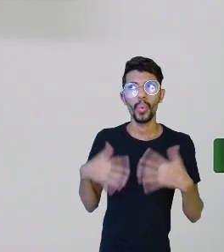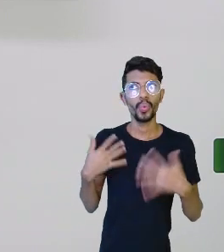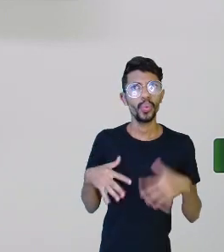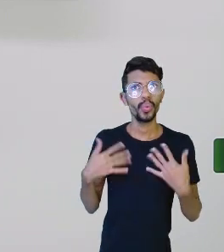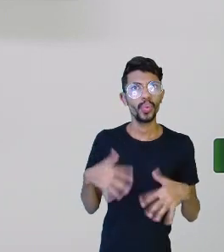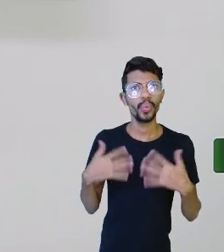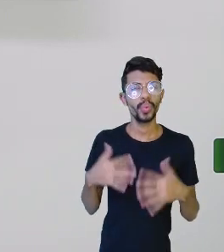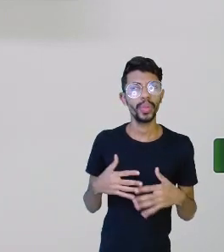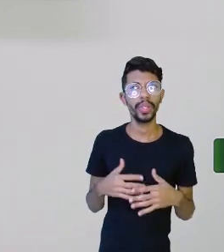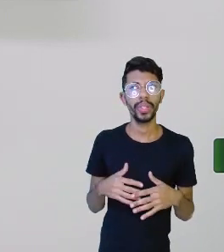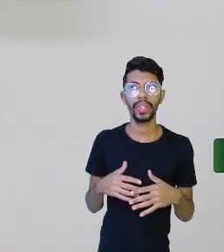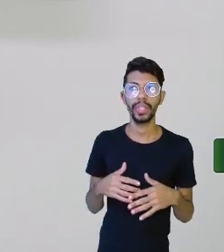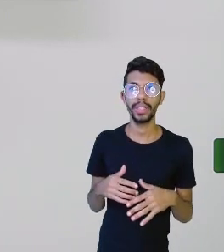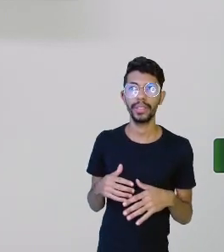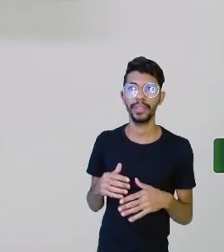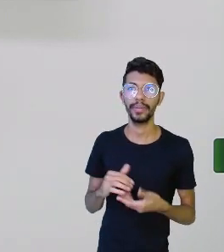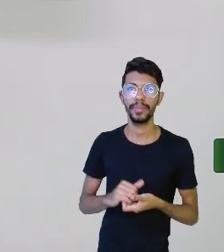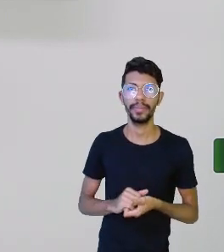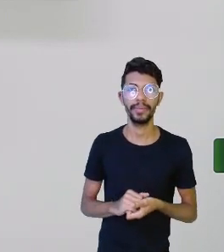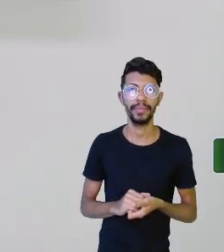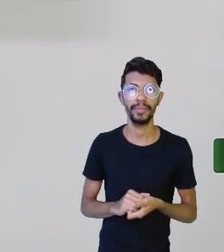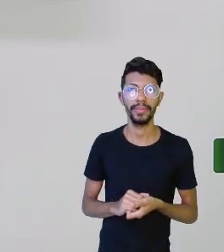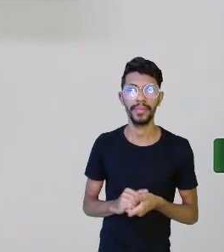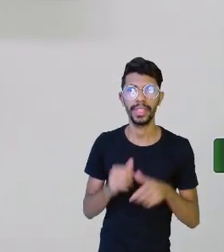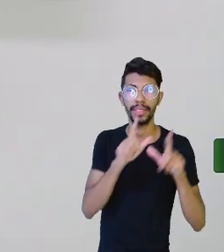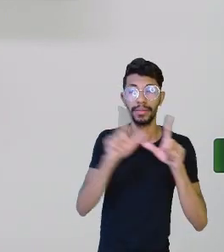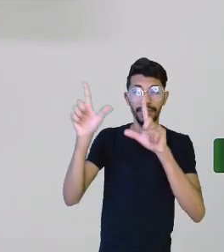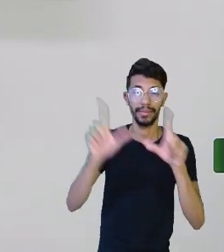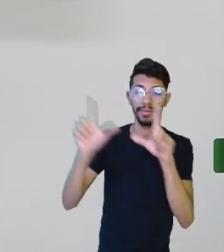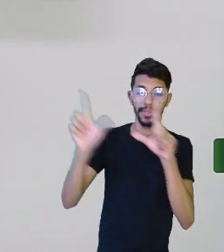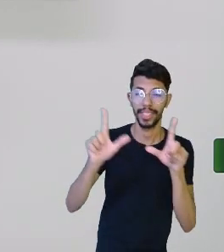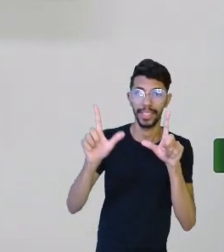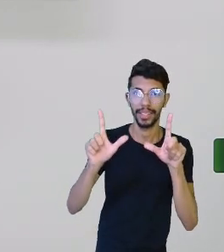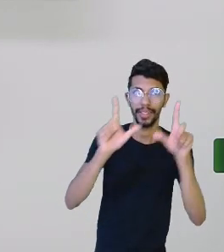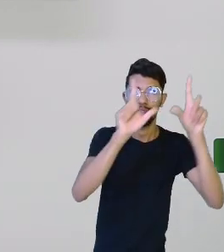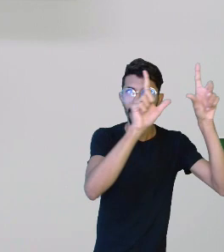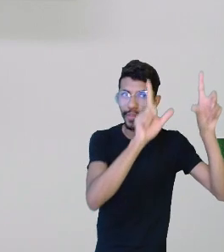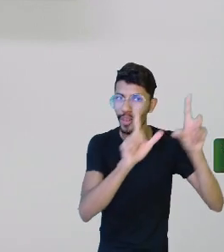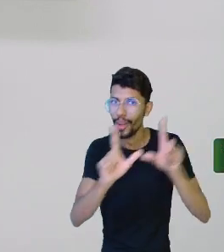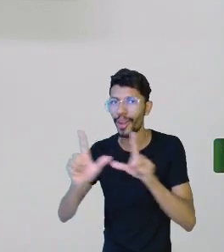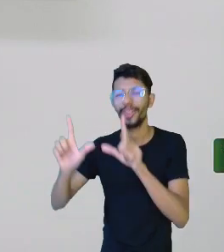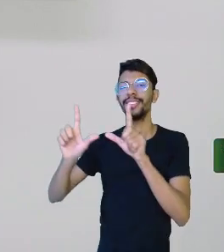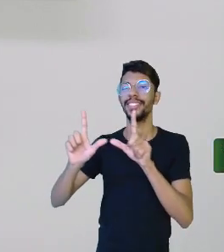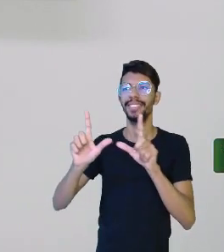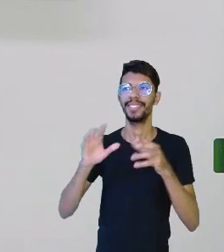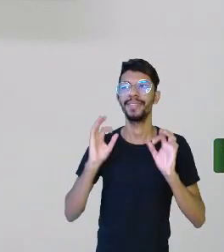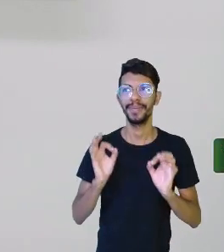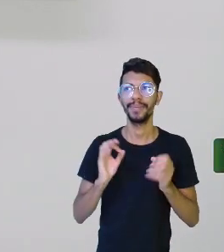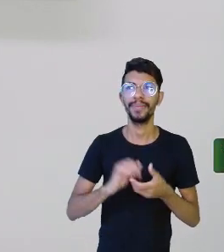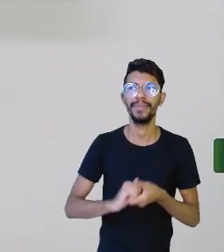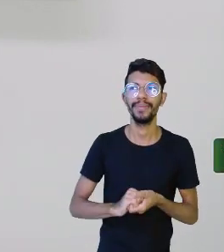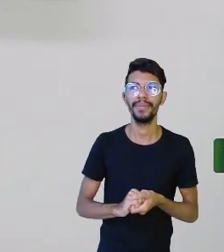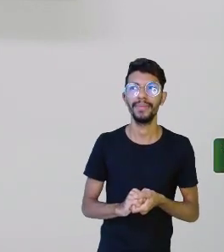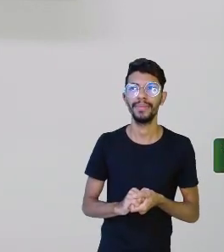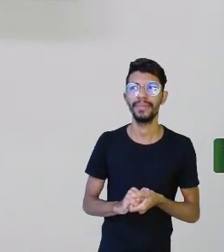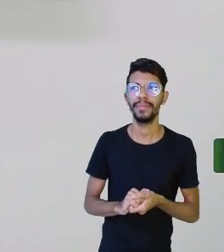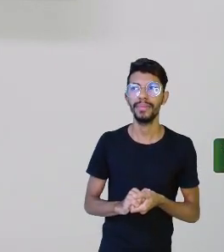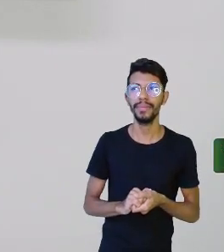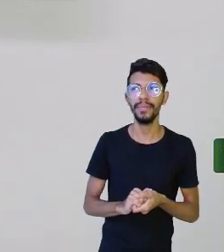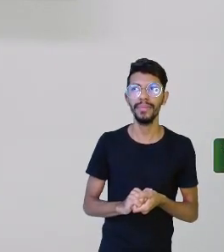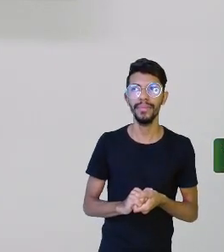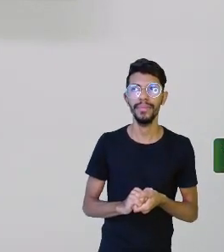Olha só. Opa, passou direto novamente. Vamos retornar. Vamos